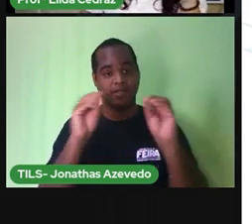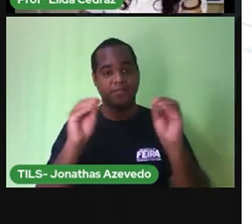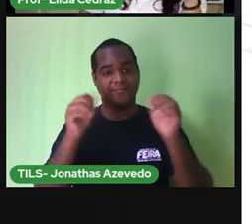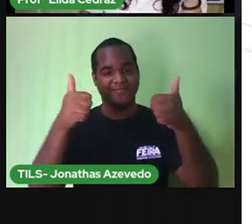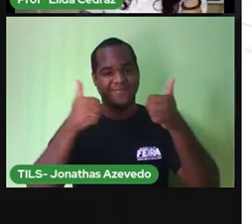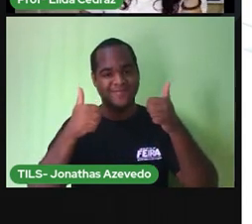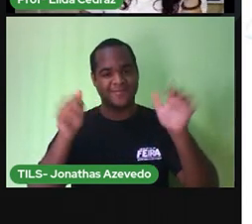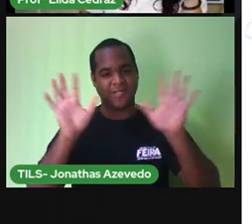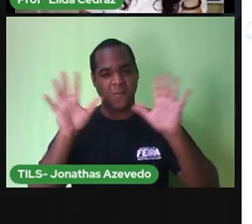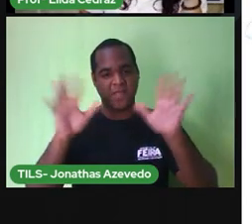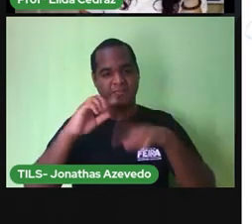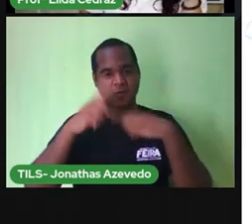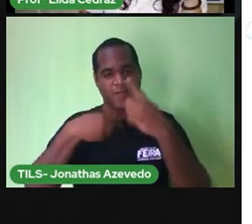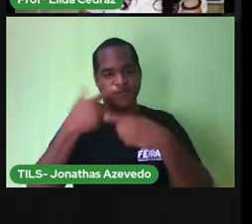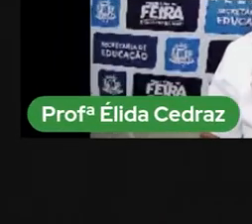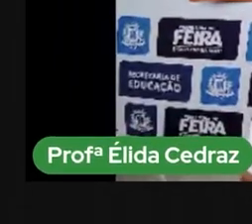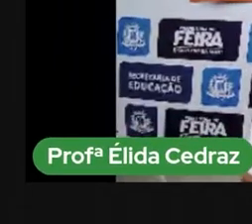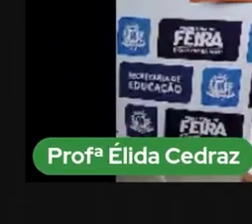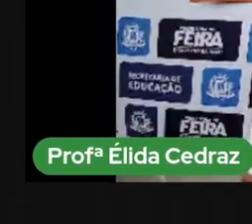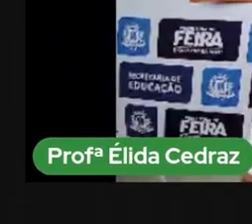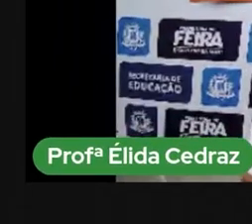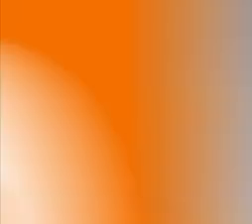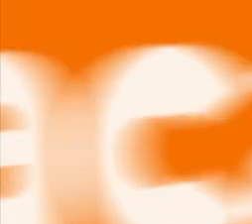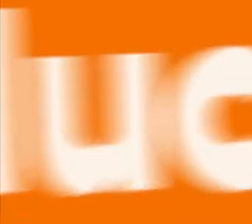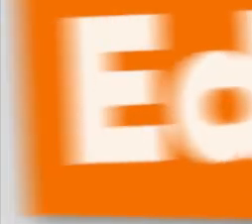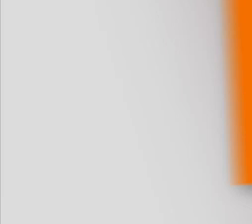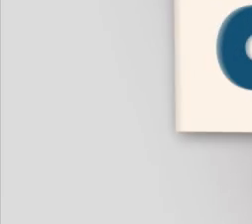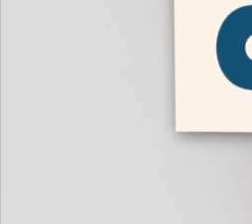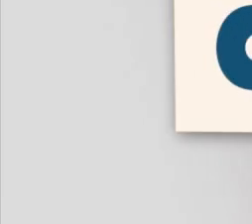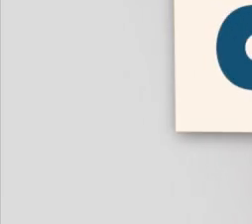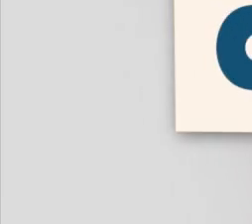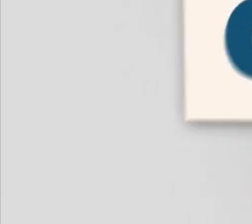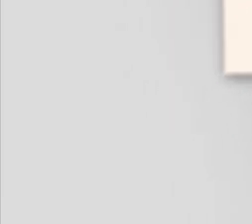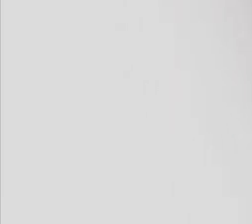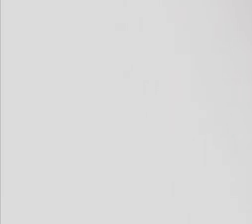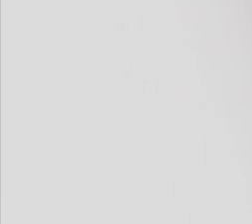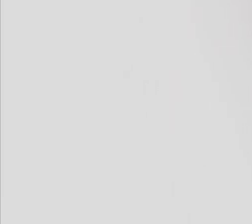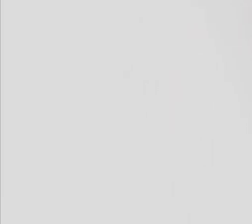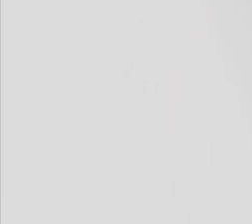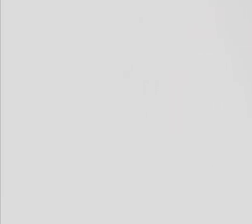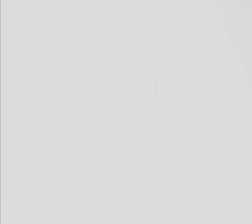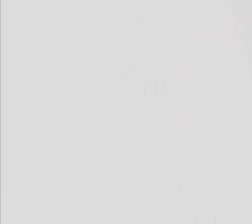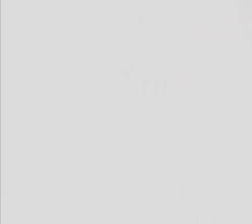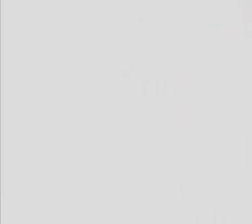até a próxima aula a próxima